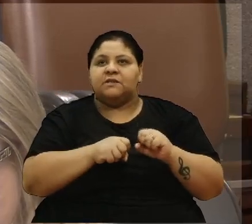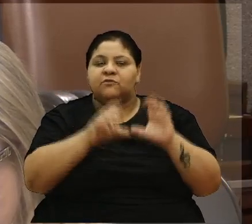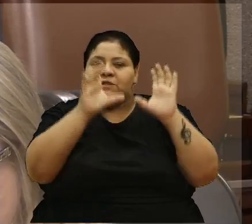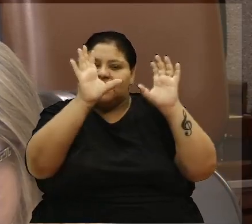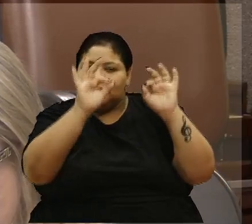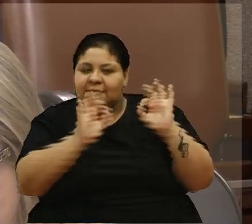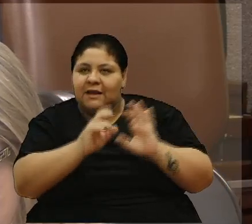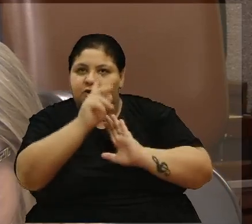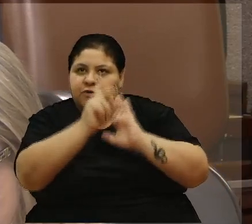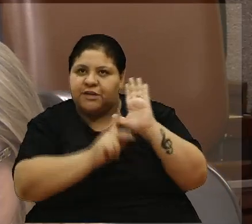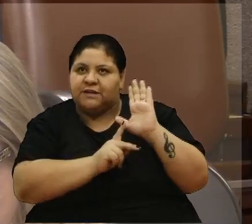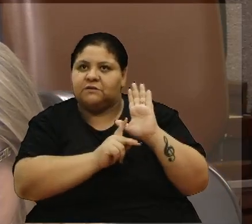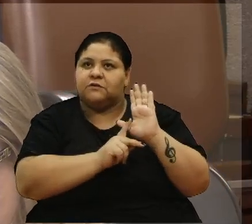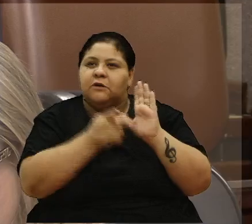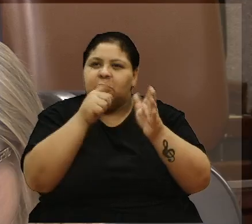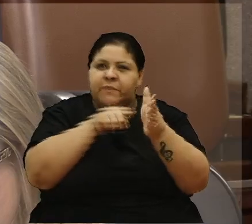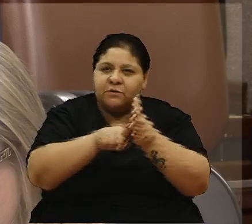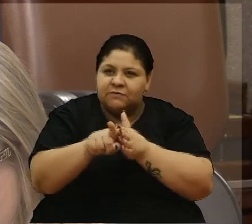projetos, seria...